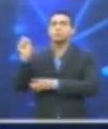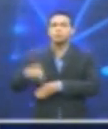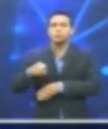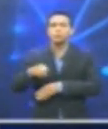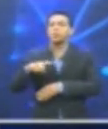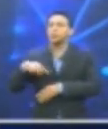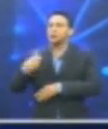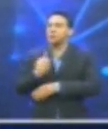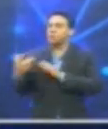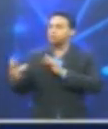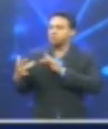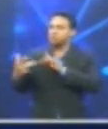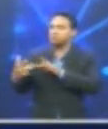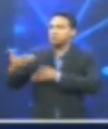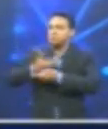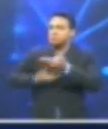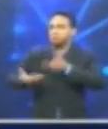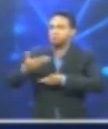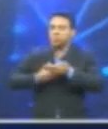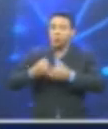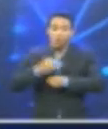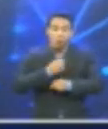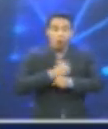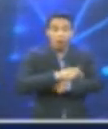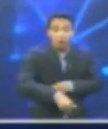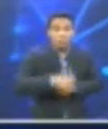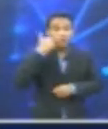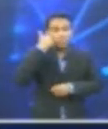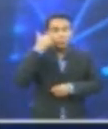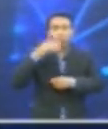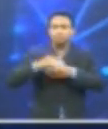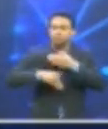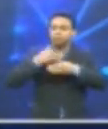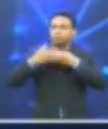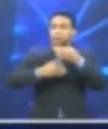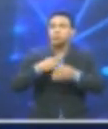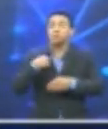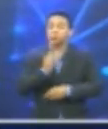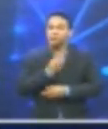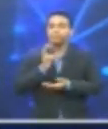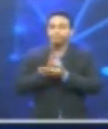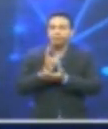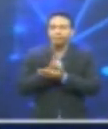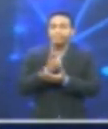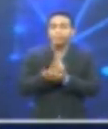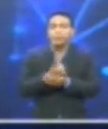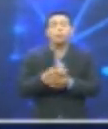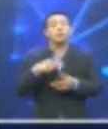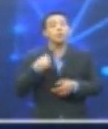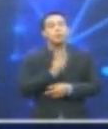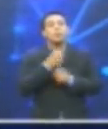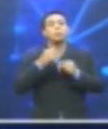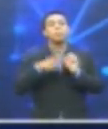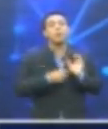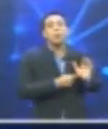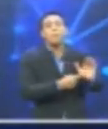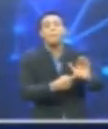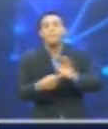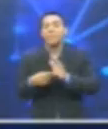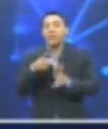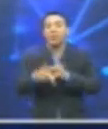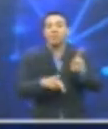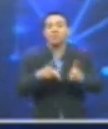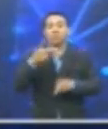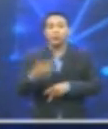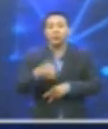resolvemos vários problemas de obras para a cidade natal e estamos continuando a resolver para que dessa forma a gente possa mostrar ao Rio Grande do